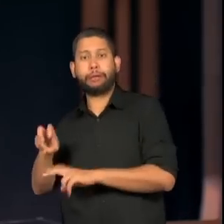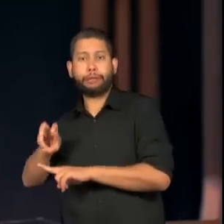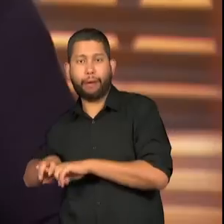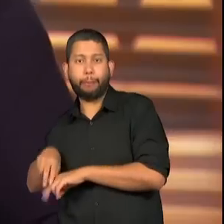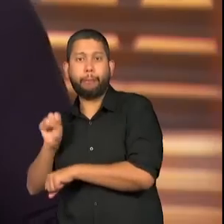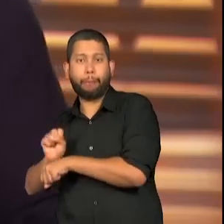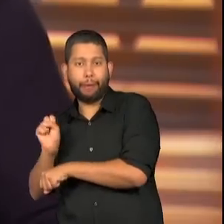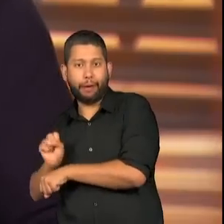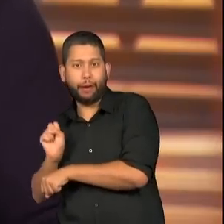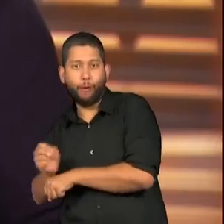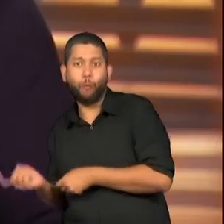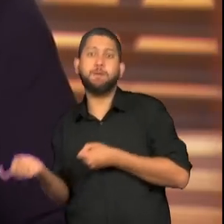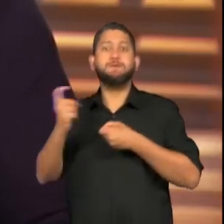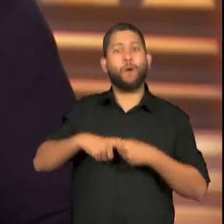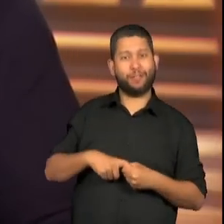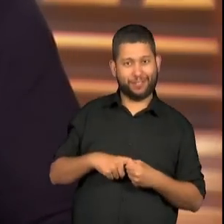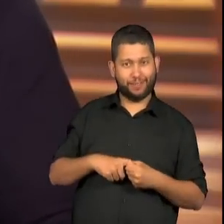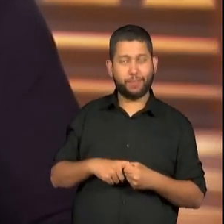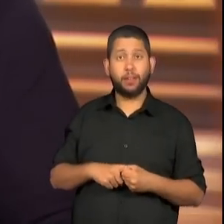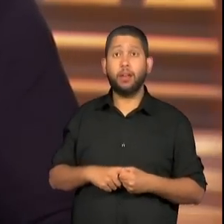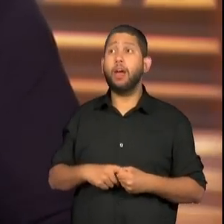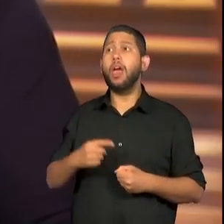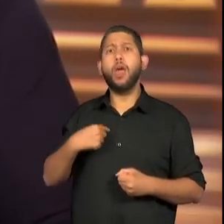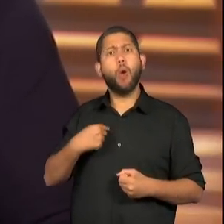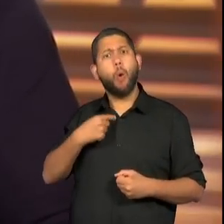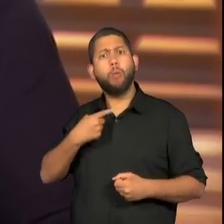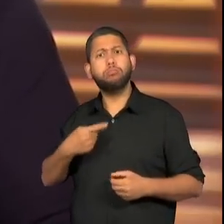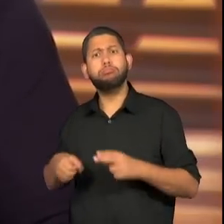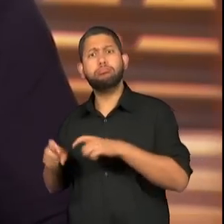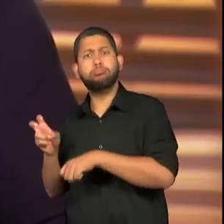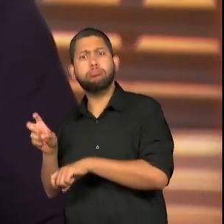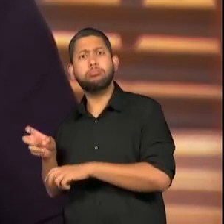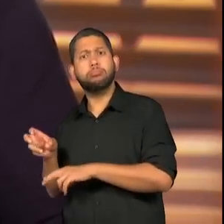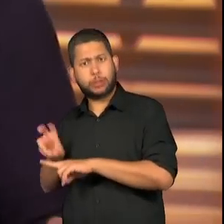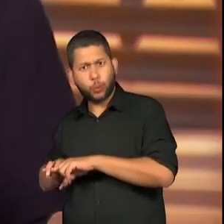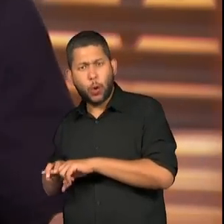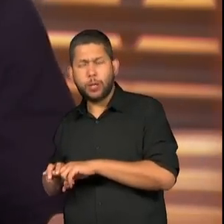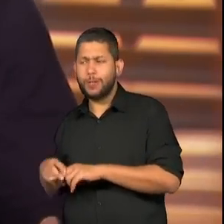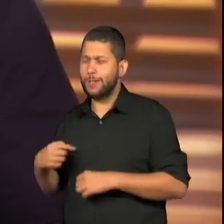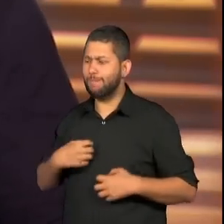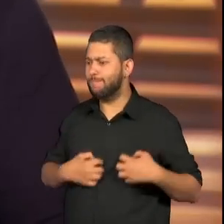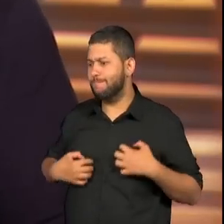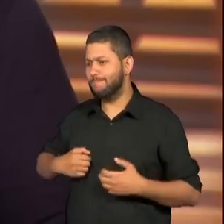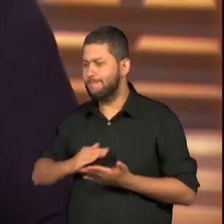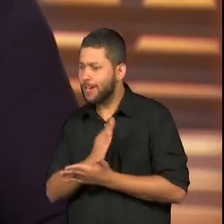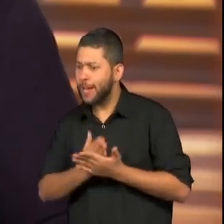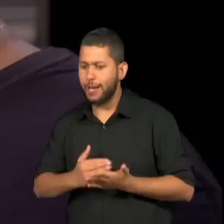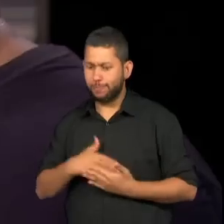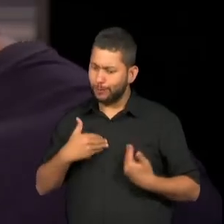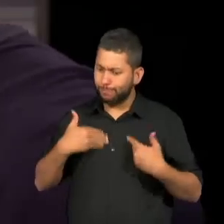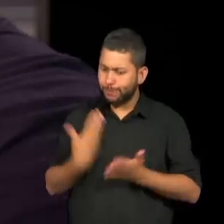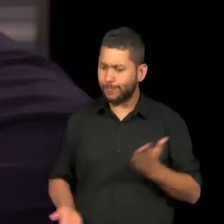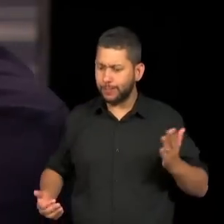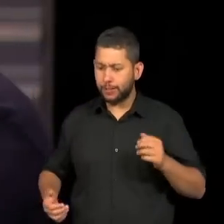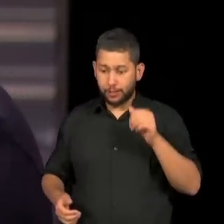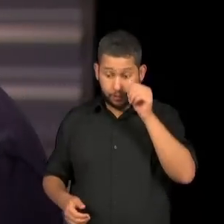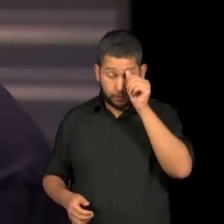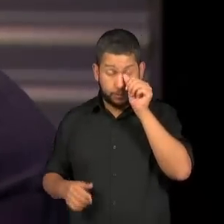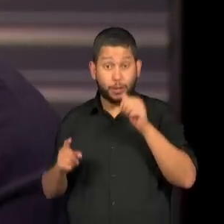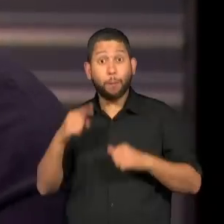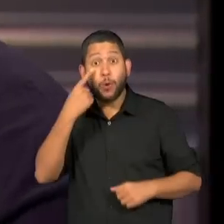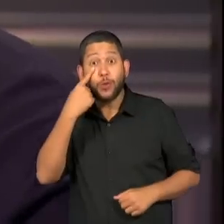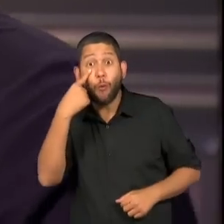Né? Quando eu fui pra refrescagem, eu fui muito bolado. Com raiva. Sim. Porque é uma competição, não quero perder. Mas quando eu vi na